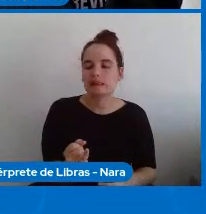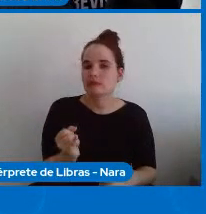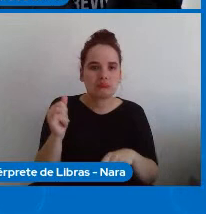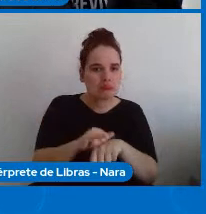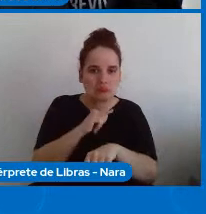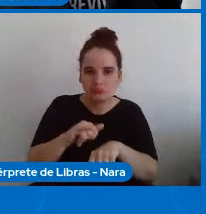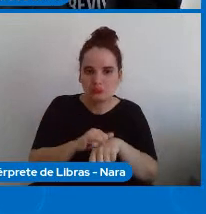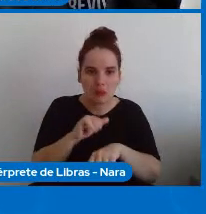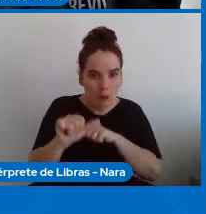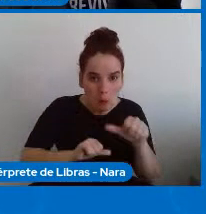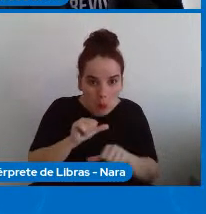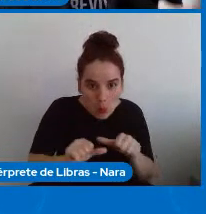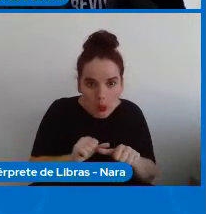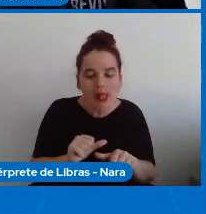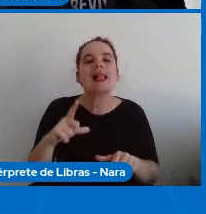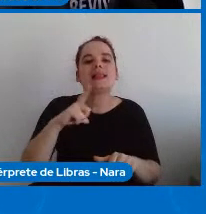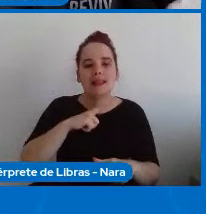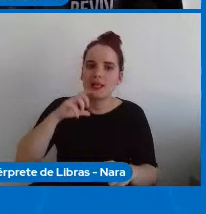e